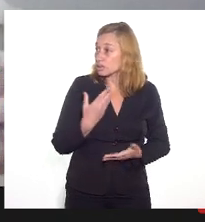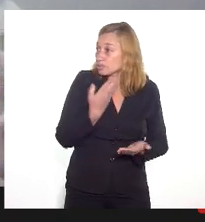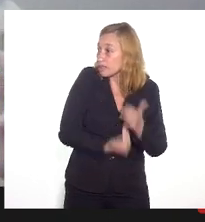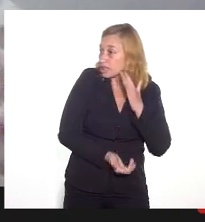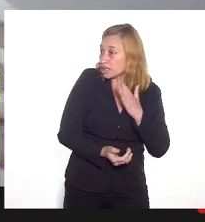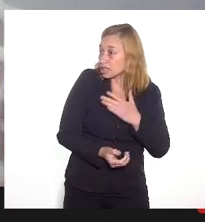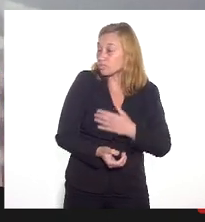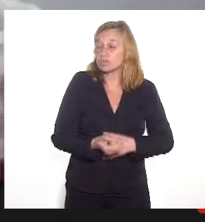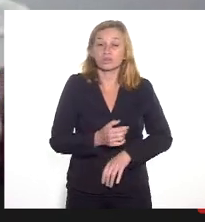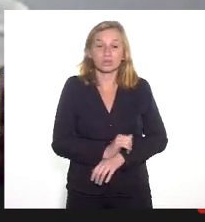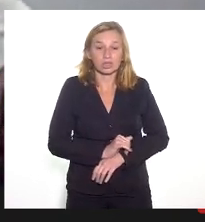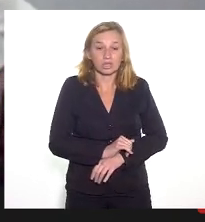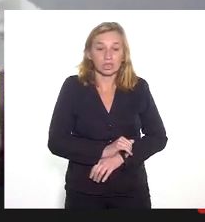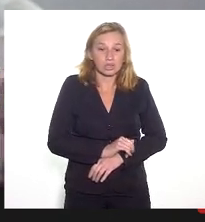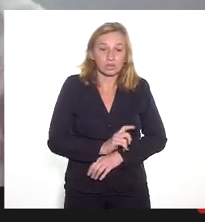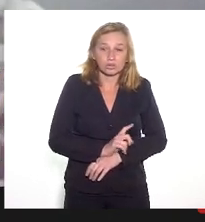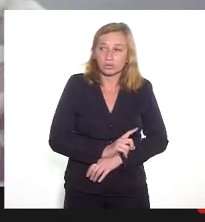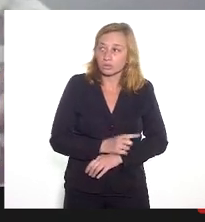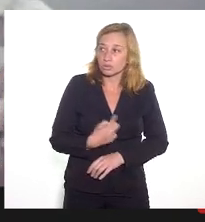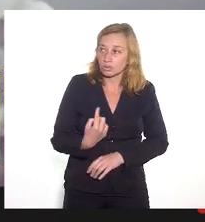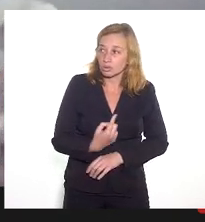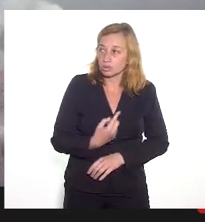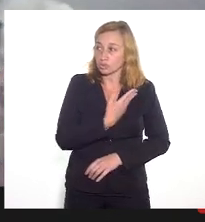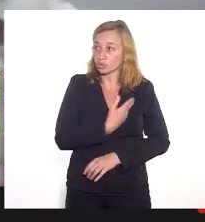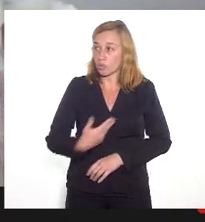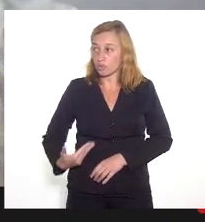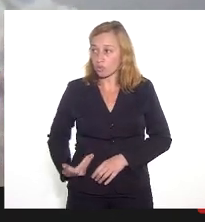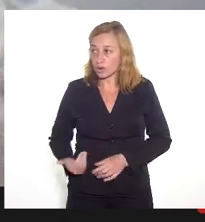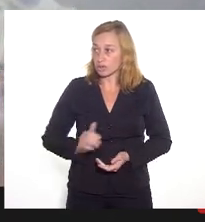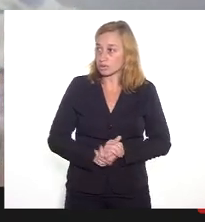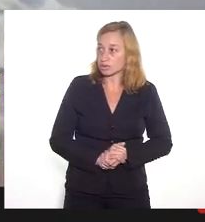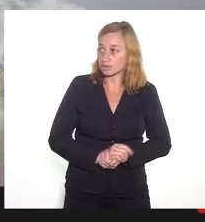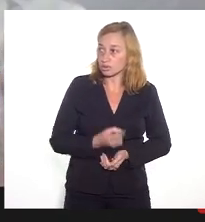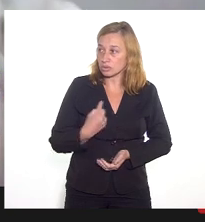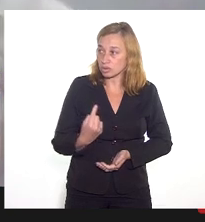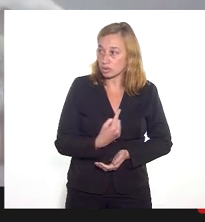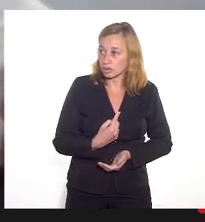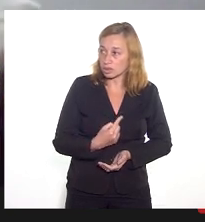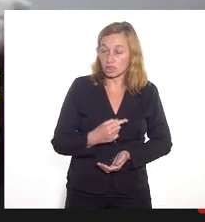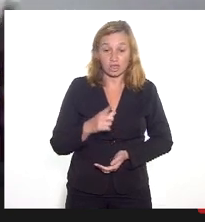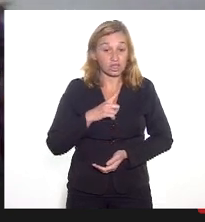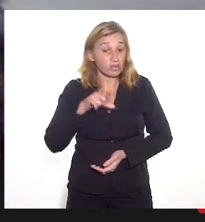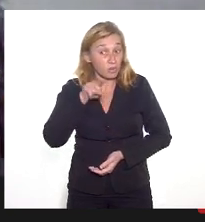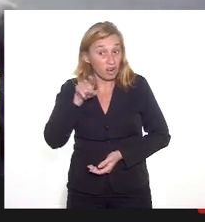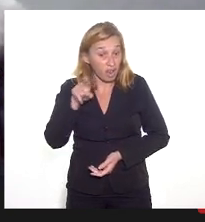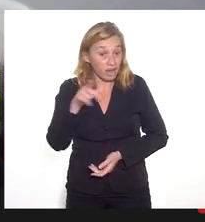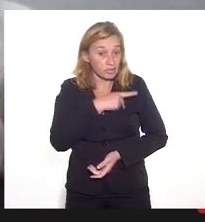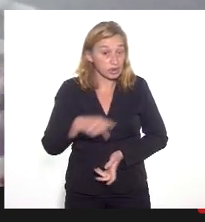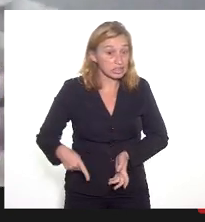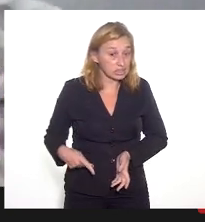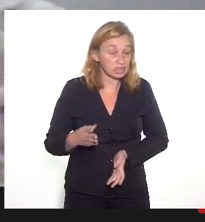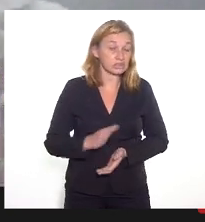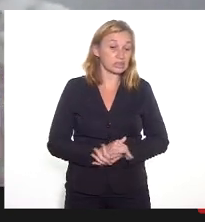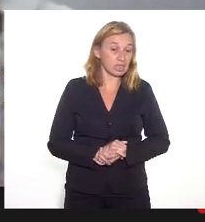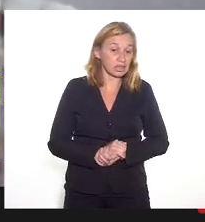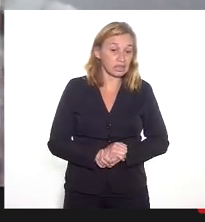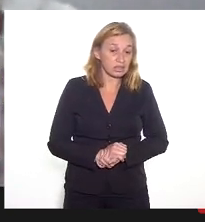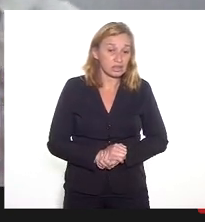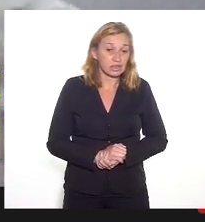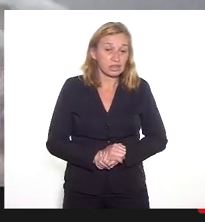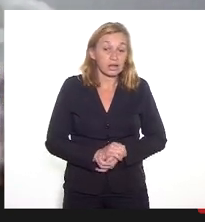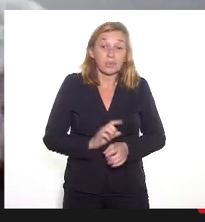chance nos nossos governos, quando nós estivemos lá na presidência da República, mas é